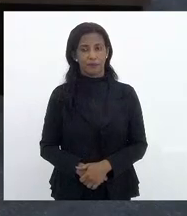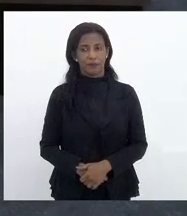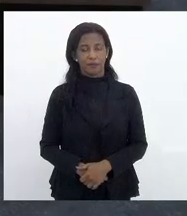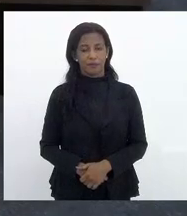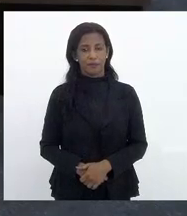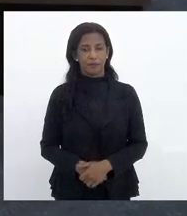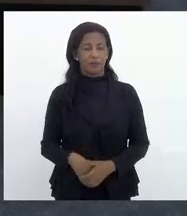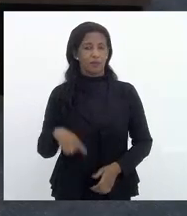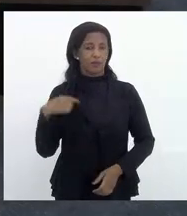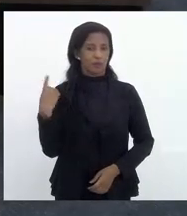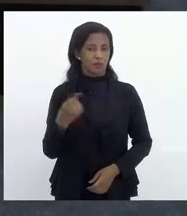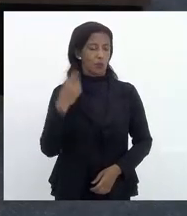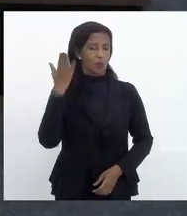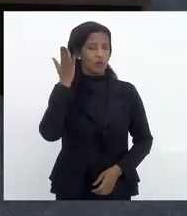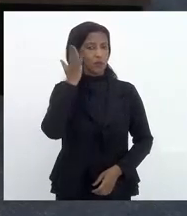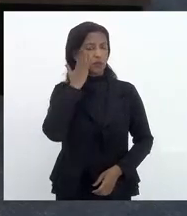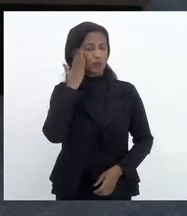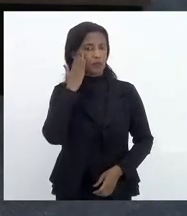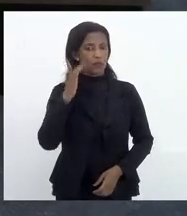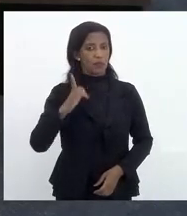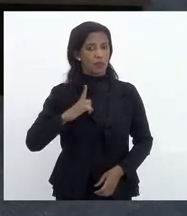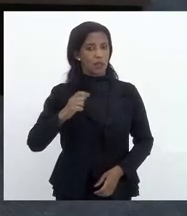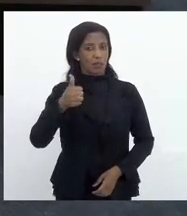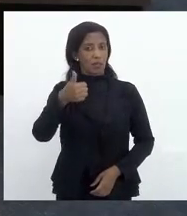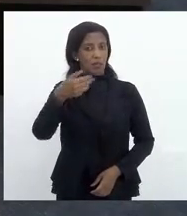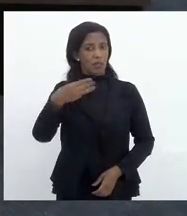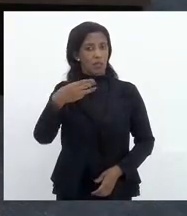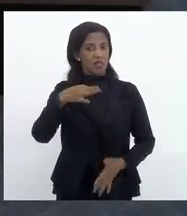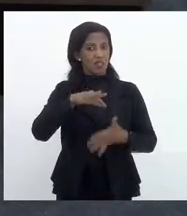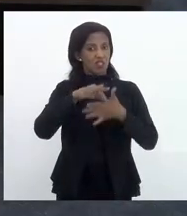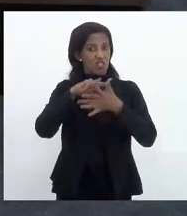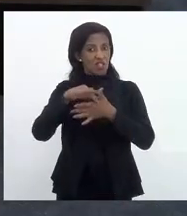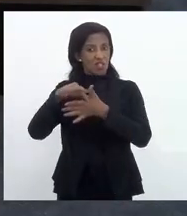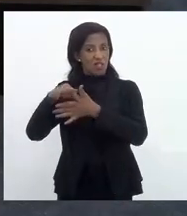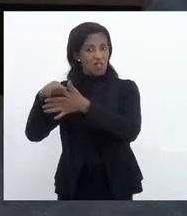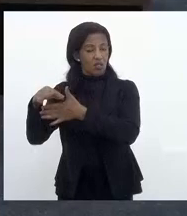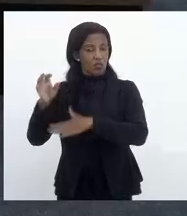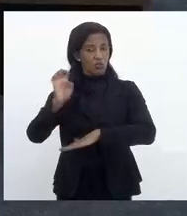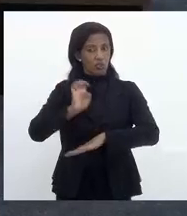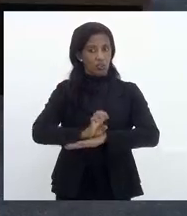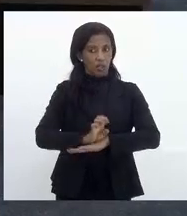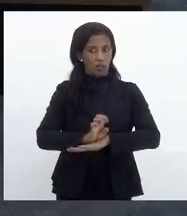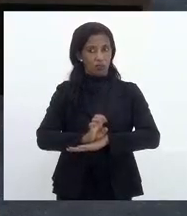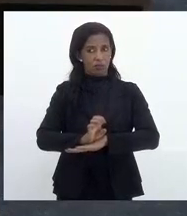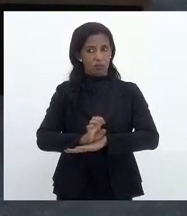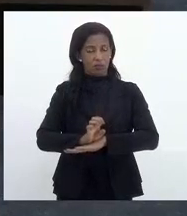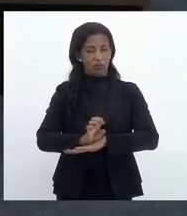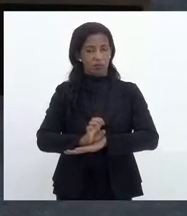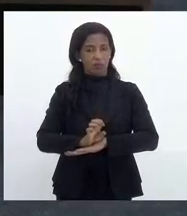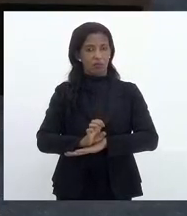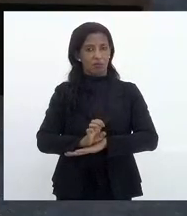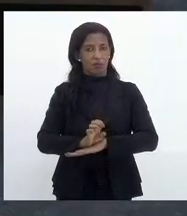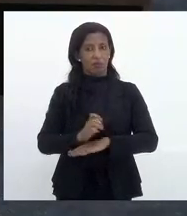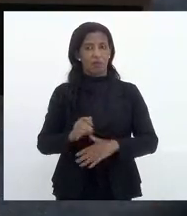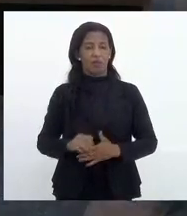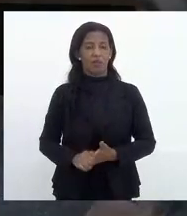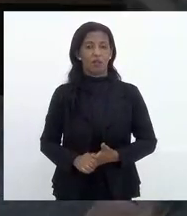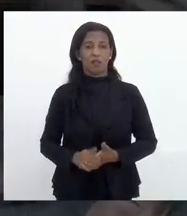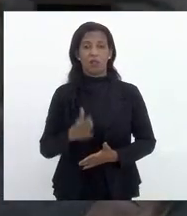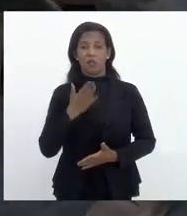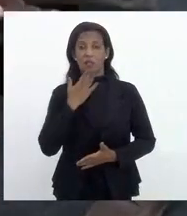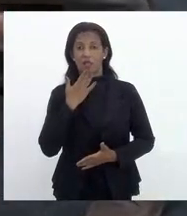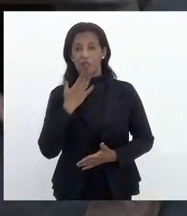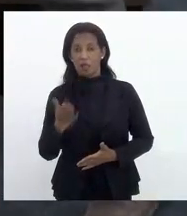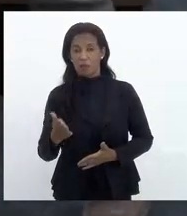e a gente sabe que tem três autoridades do Estado e ele